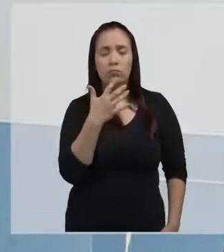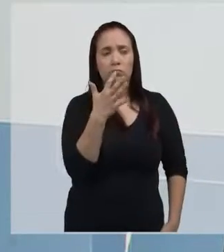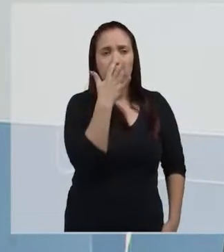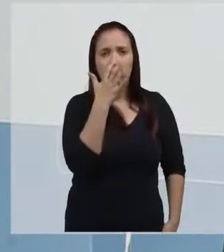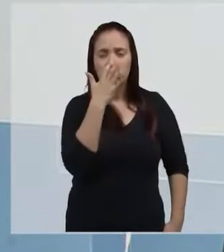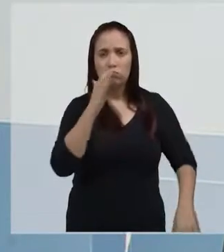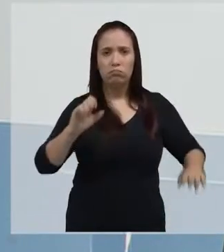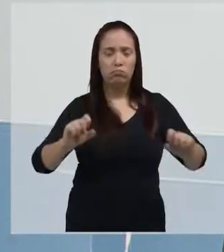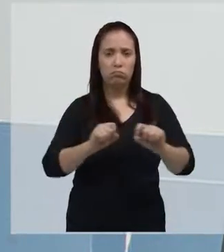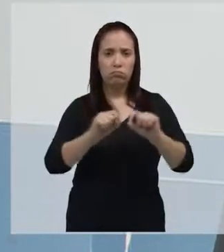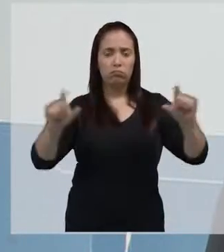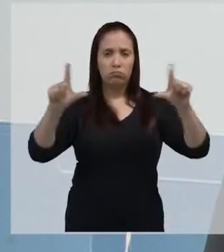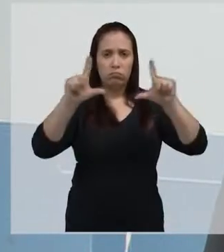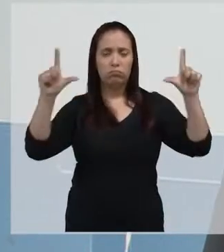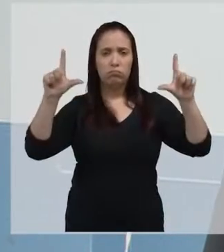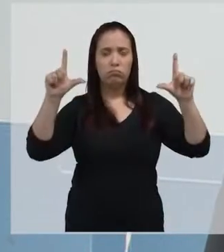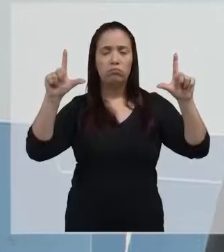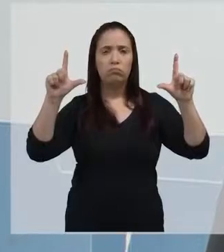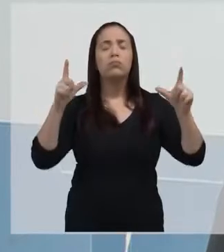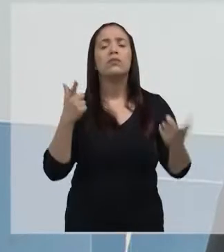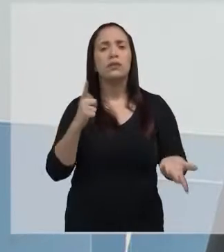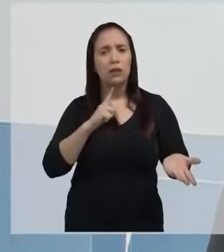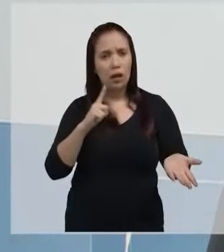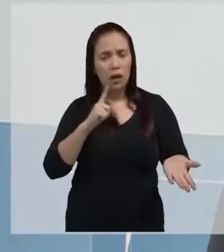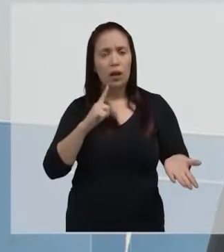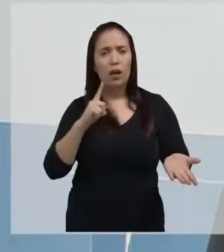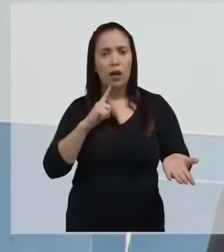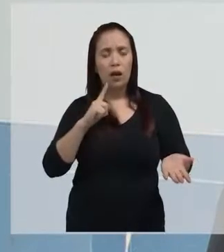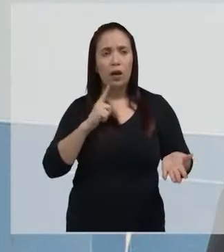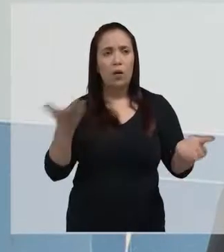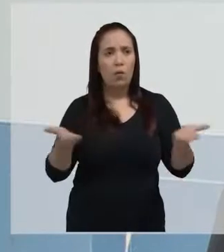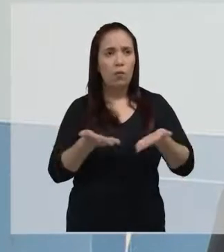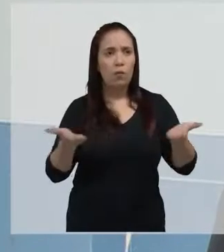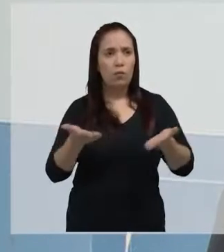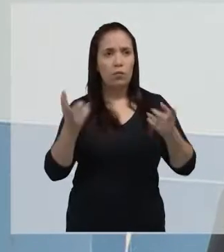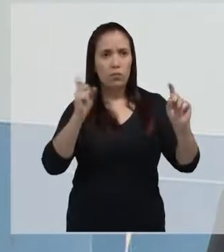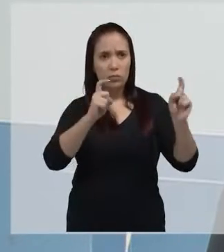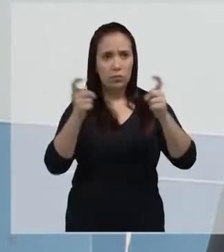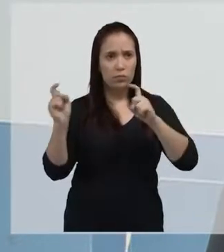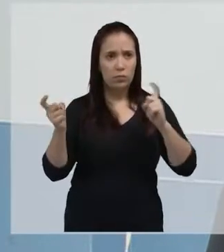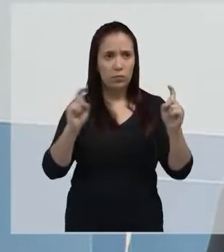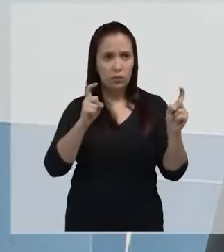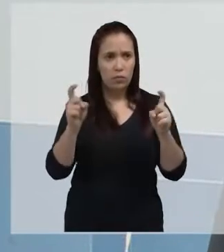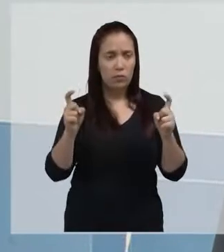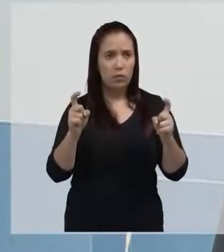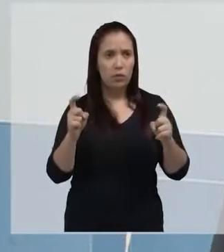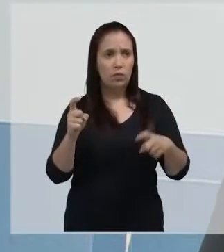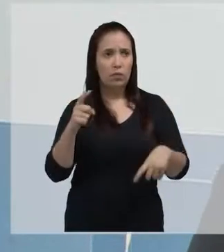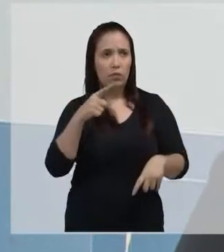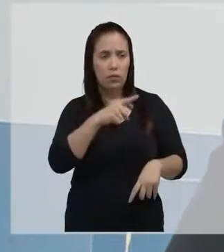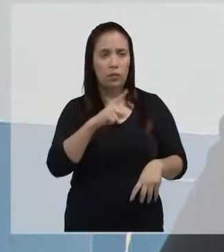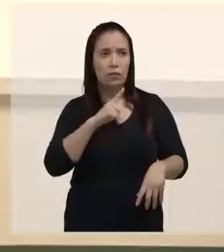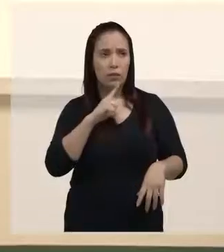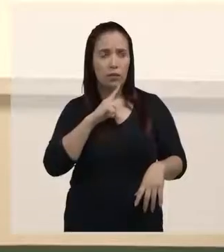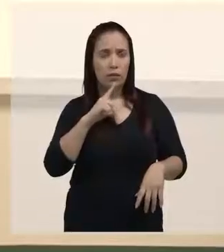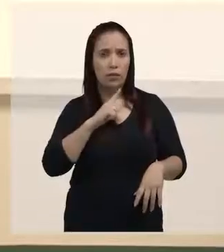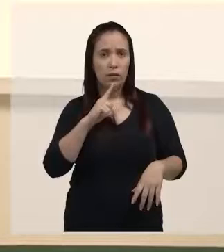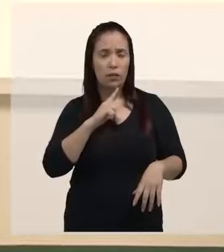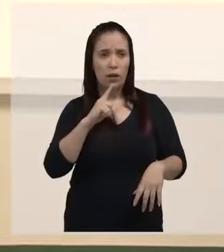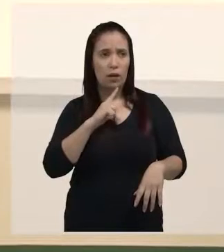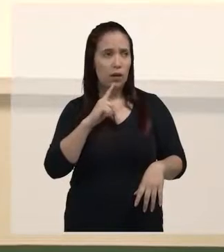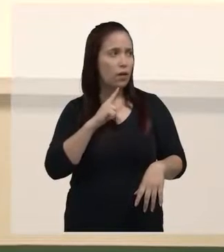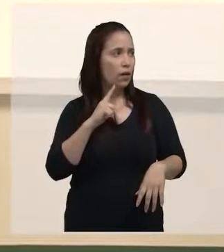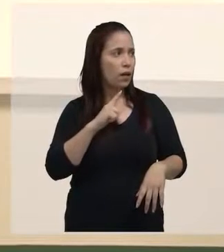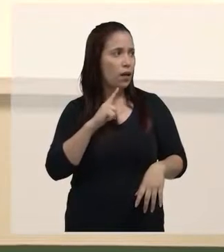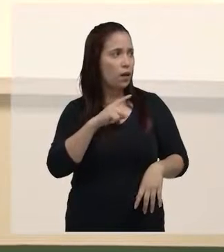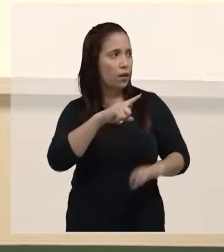que a gente está discutindo, né? Essa capa, né? Essa capa aqui que a gente está... Vai aqui na minha,